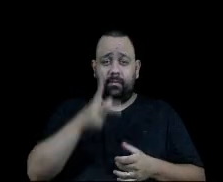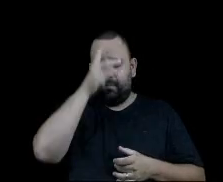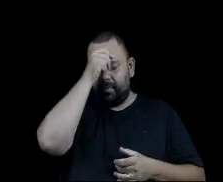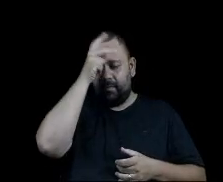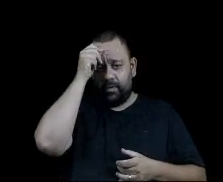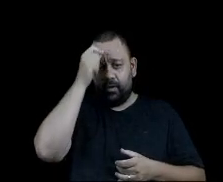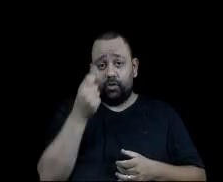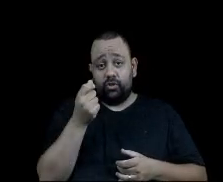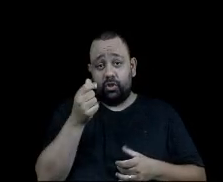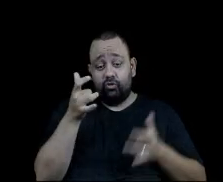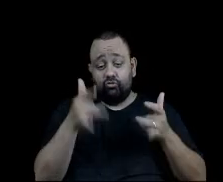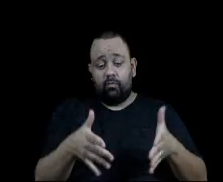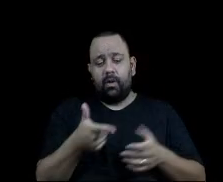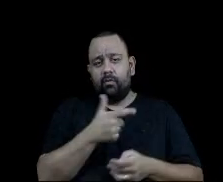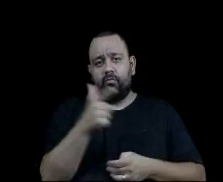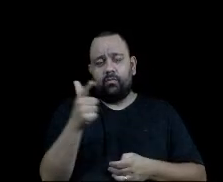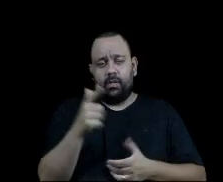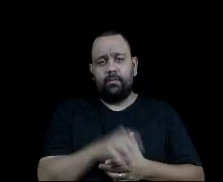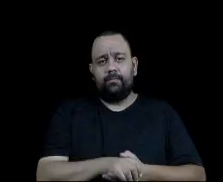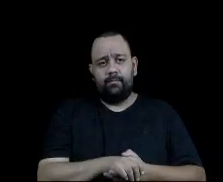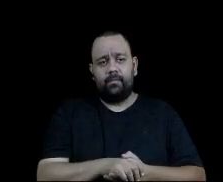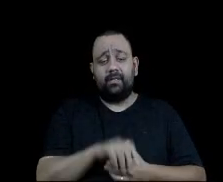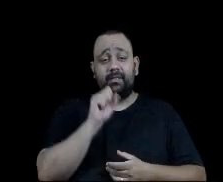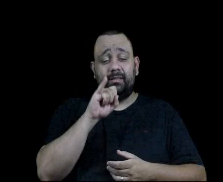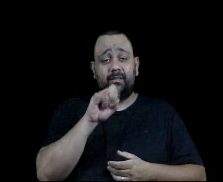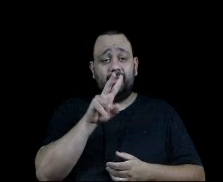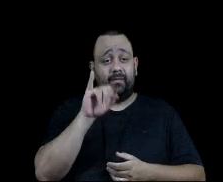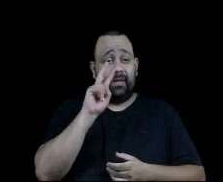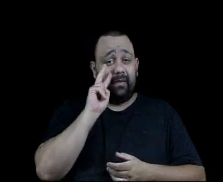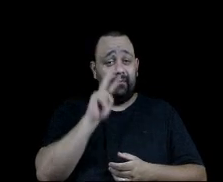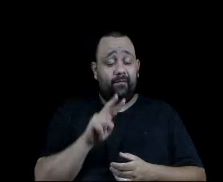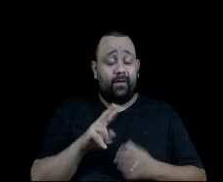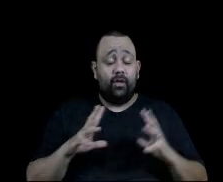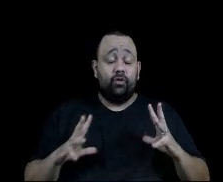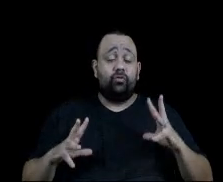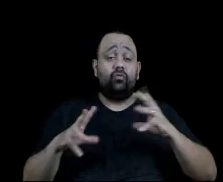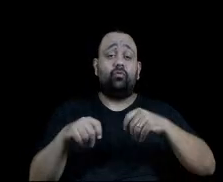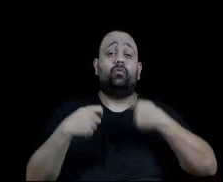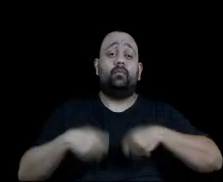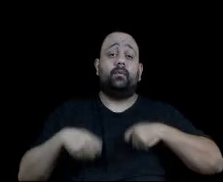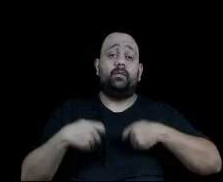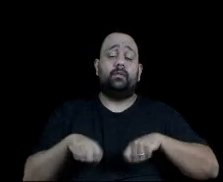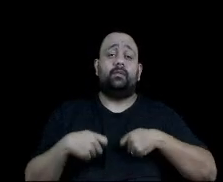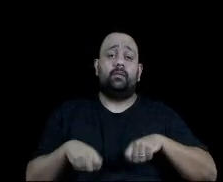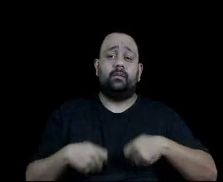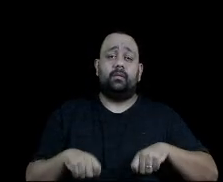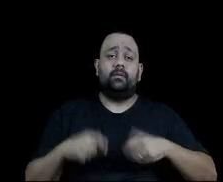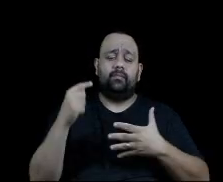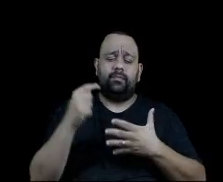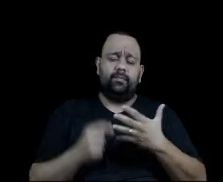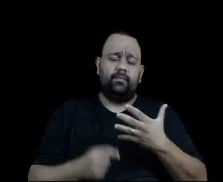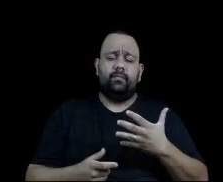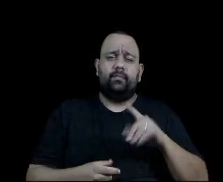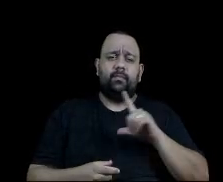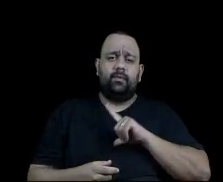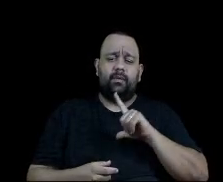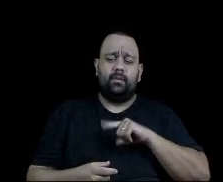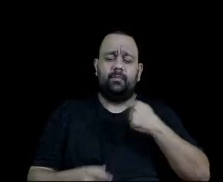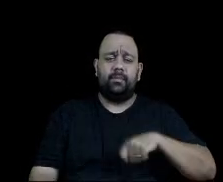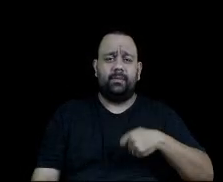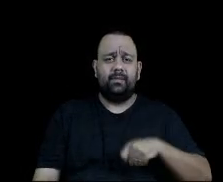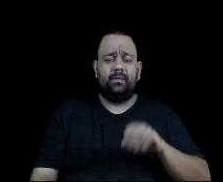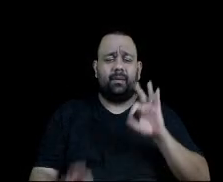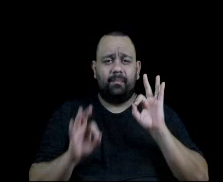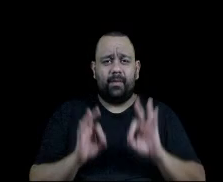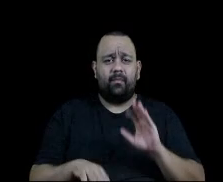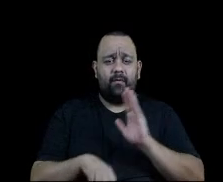assim, na prefeitura nunca tem dinheiro sobrando. Porque se você for verificar tudo que precisa, todas as